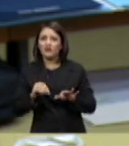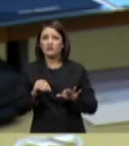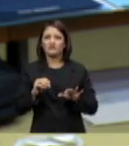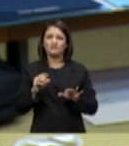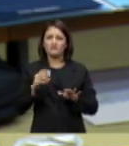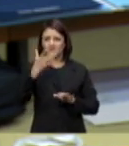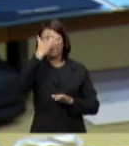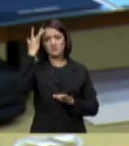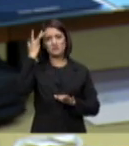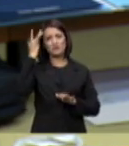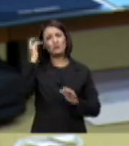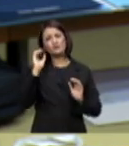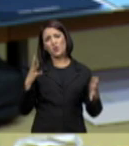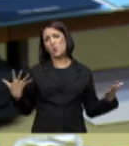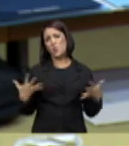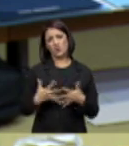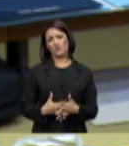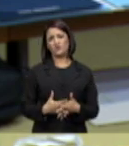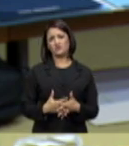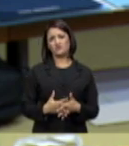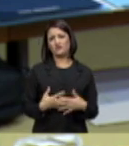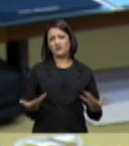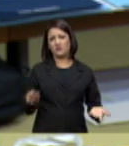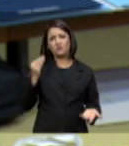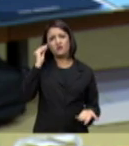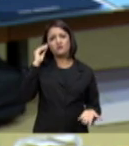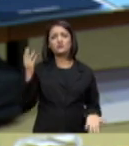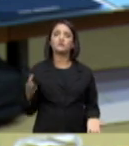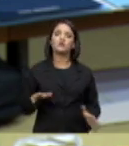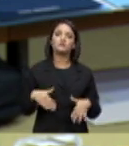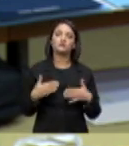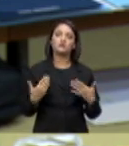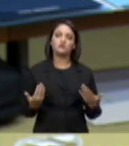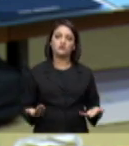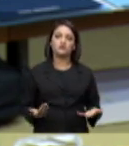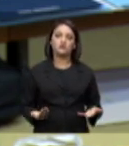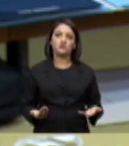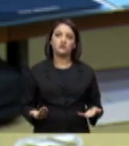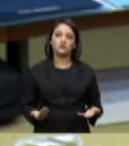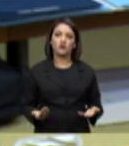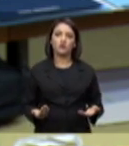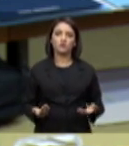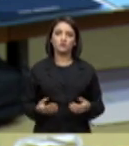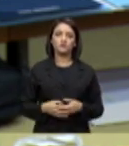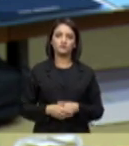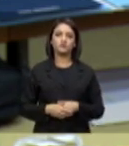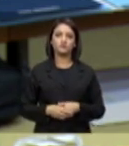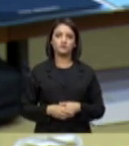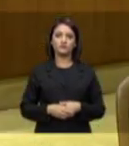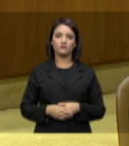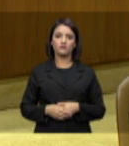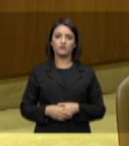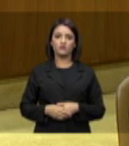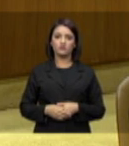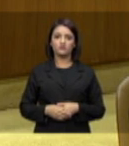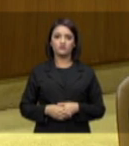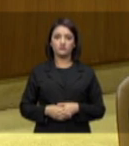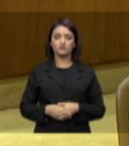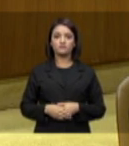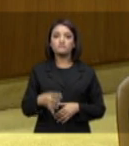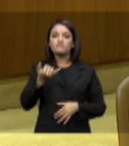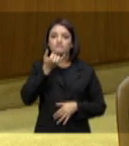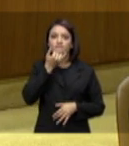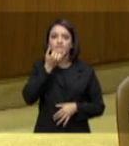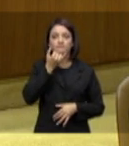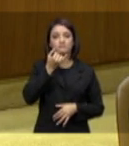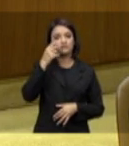referendar acompanhar essa dicção que for utilizada originariamente né concede o alan